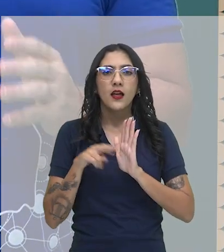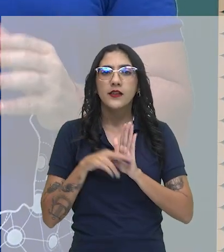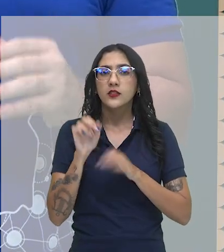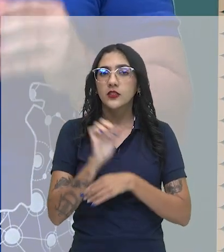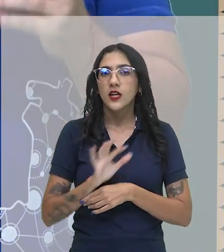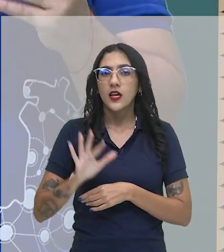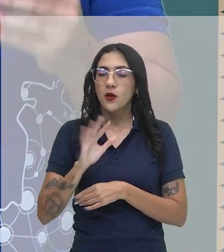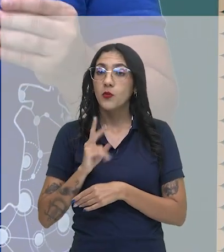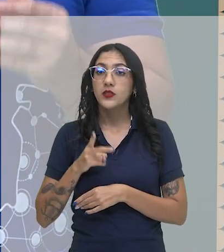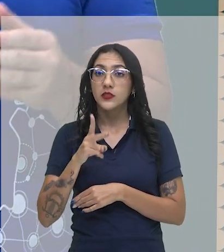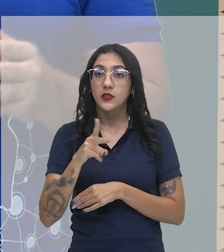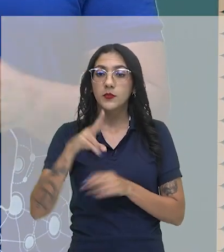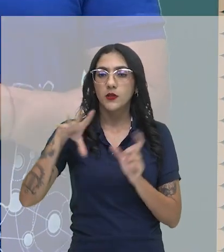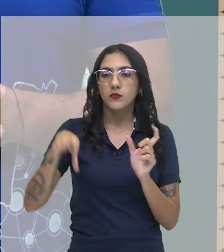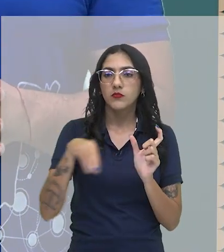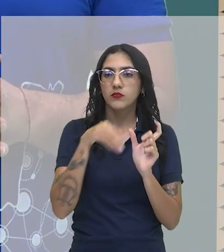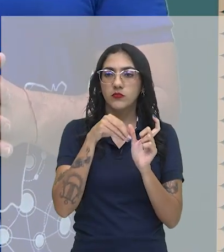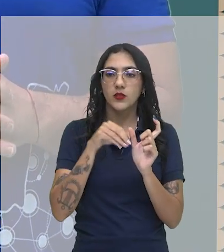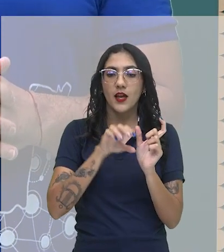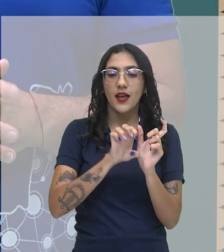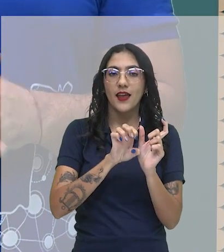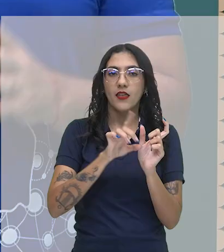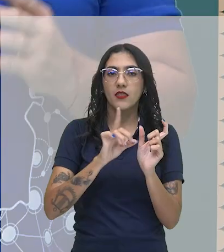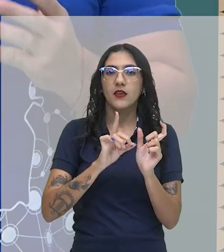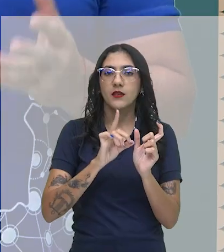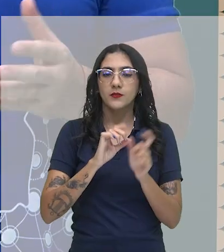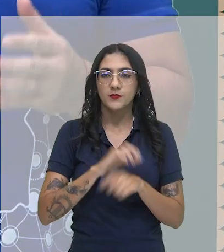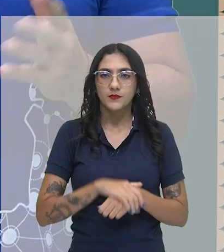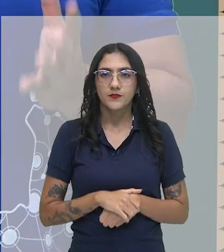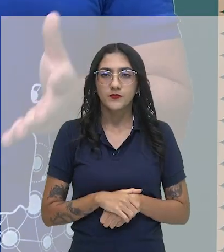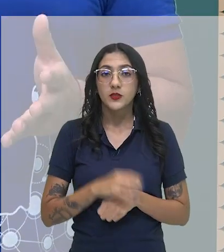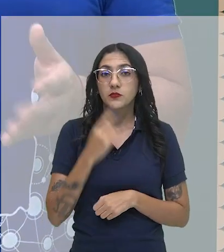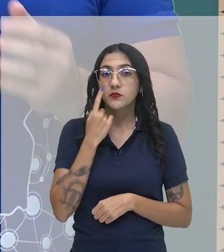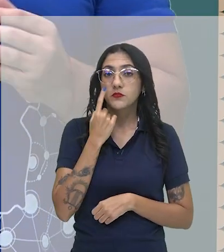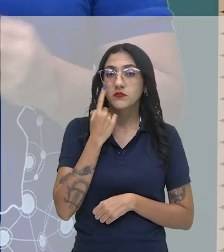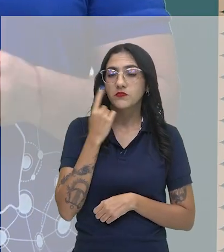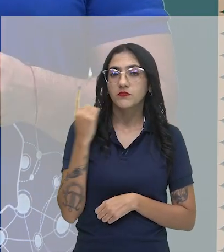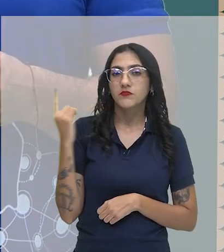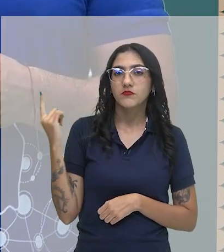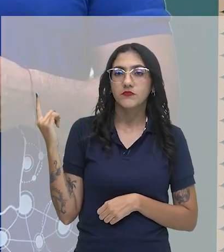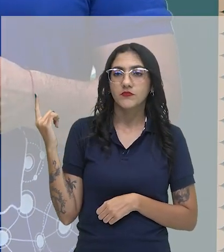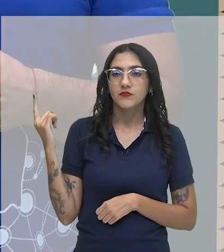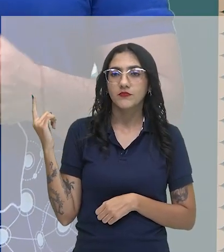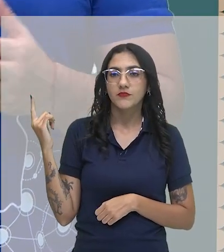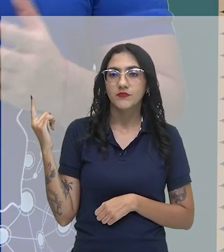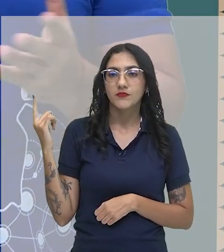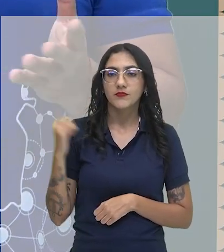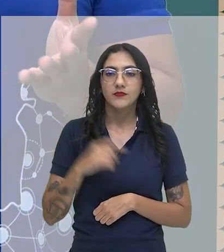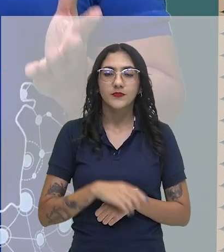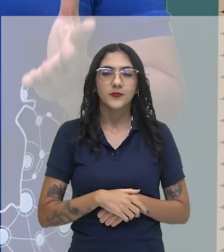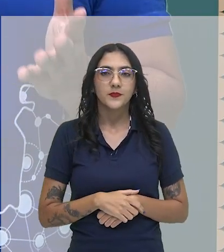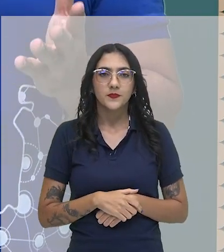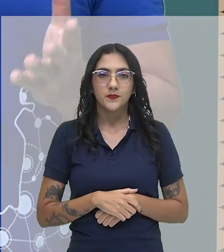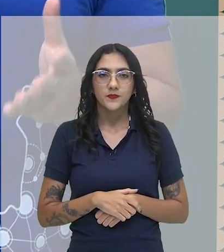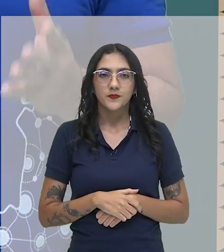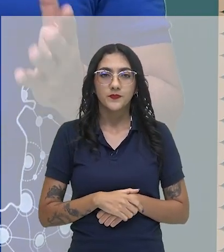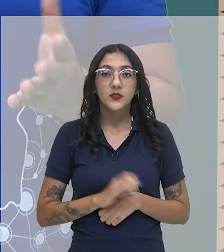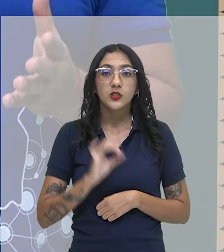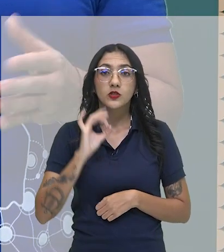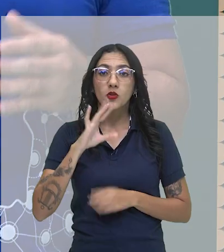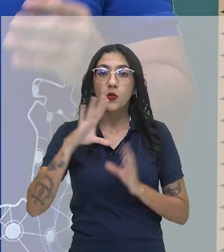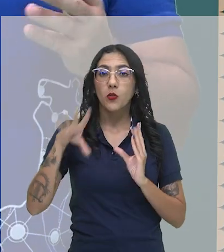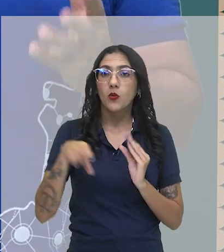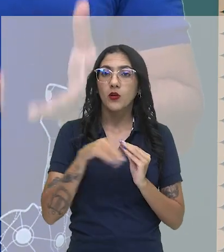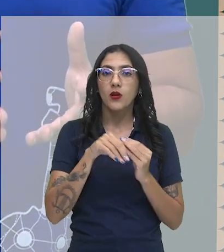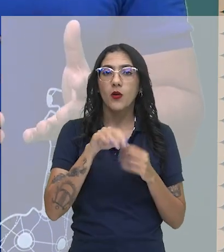nós acrescentamos ed a este verbo. Então, o verbo walk fica walked, só basta você acrescentar